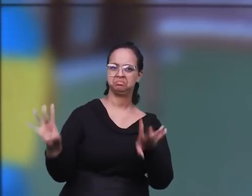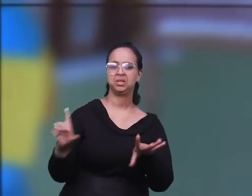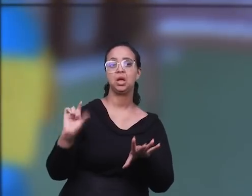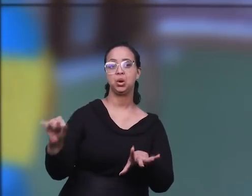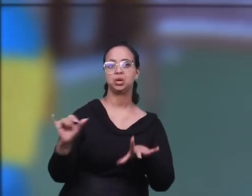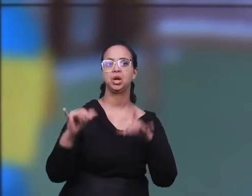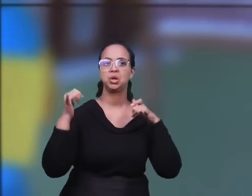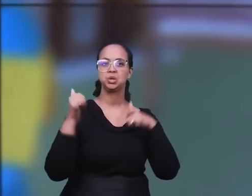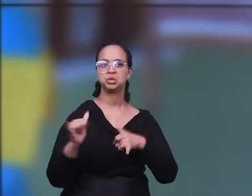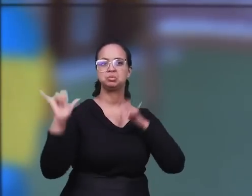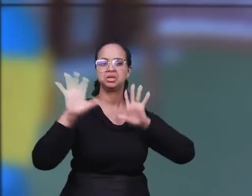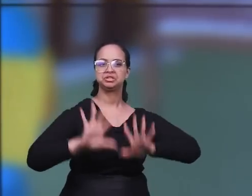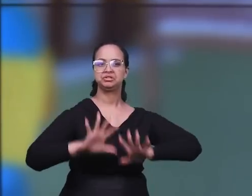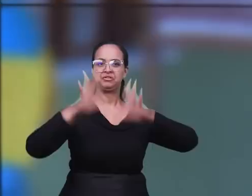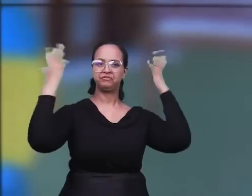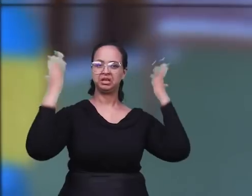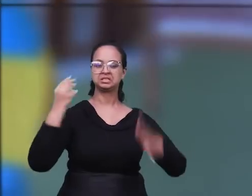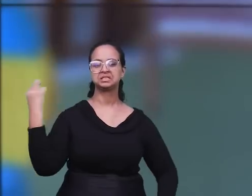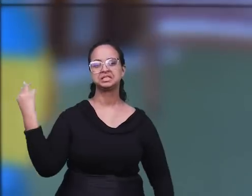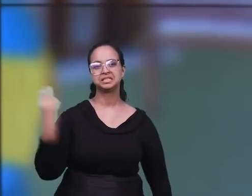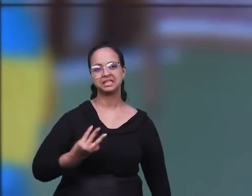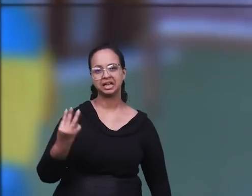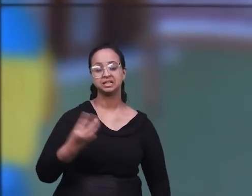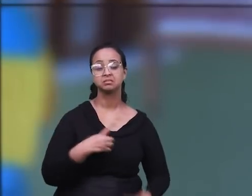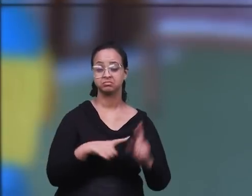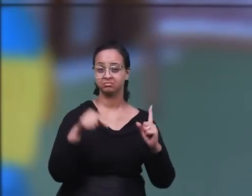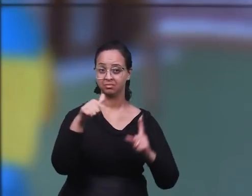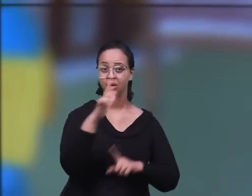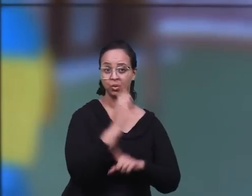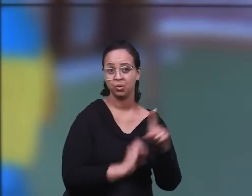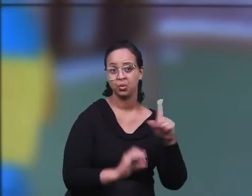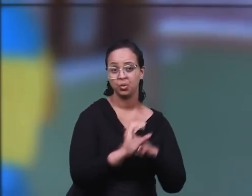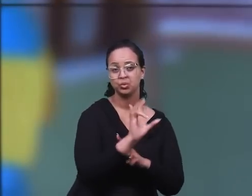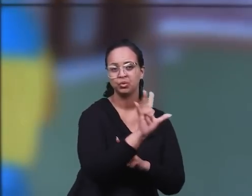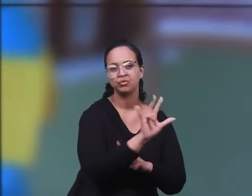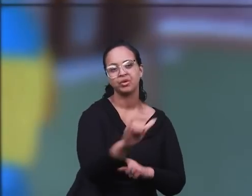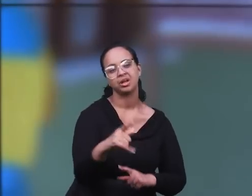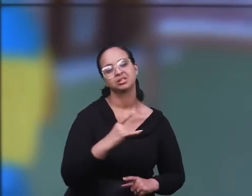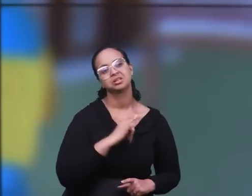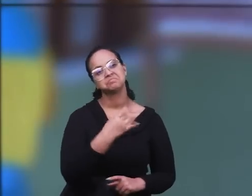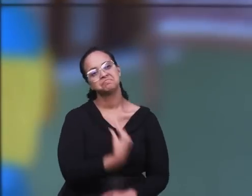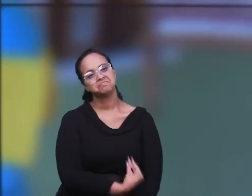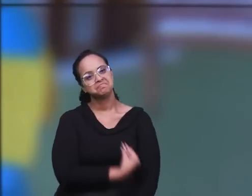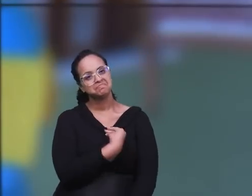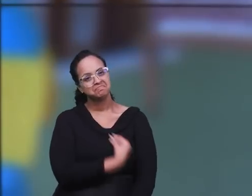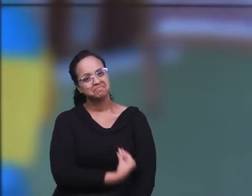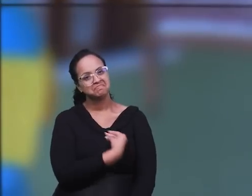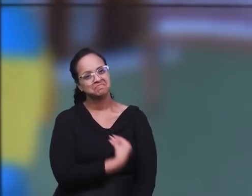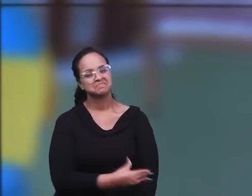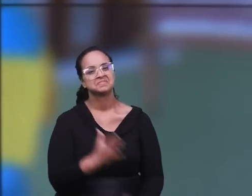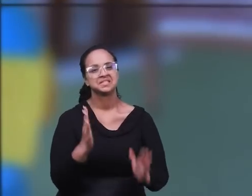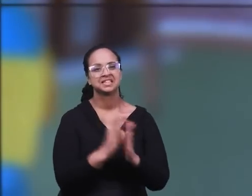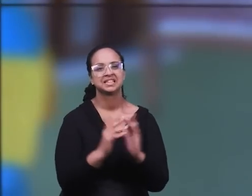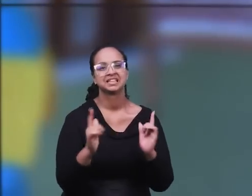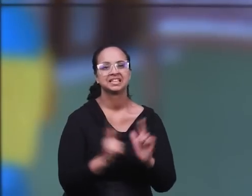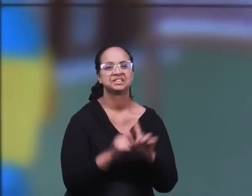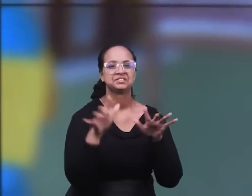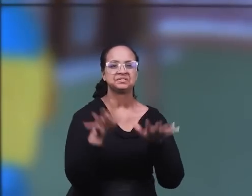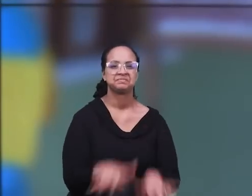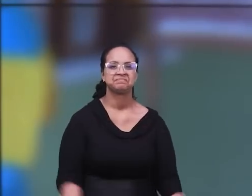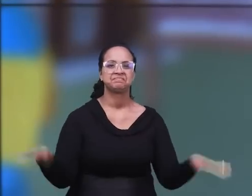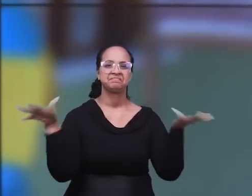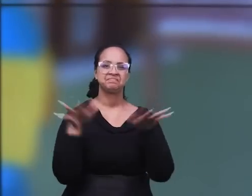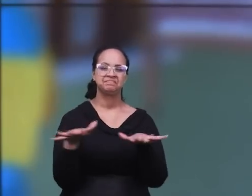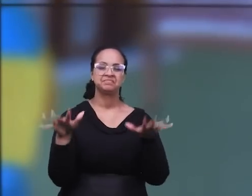É o Trombetas e Festas 3 e neste culto teremos a participação das nossas igrejas de todos